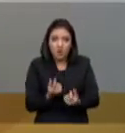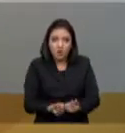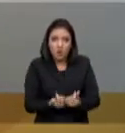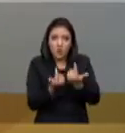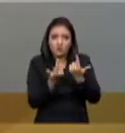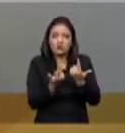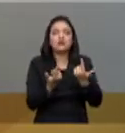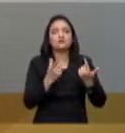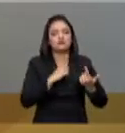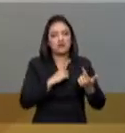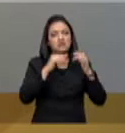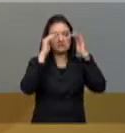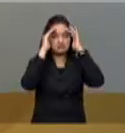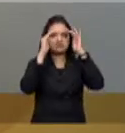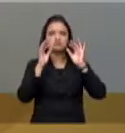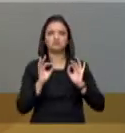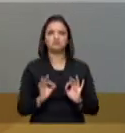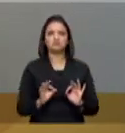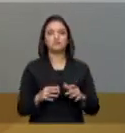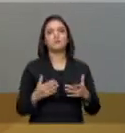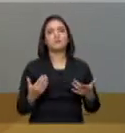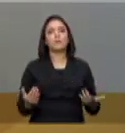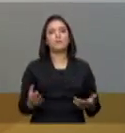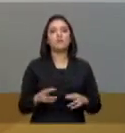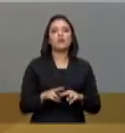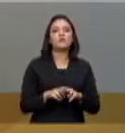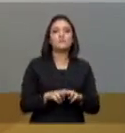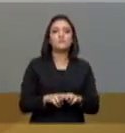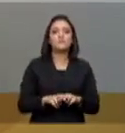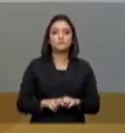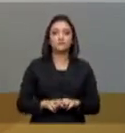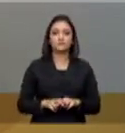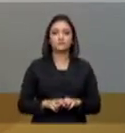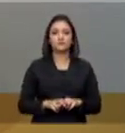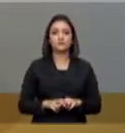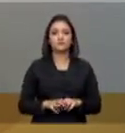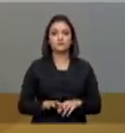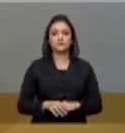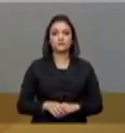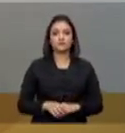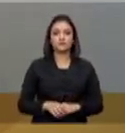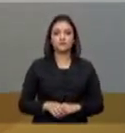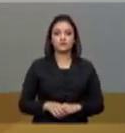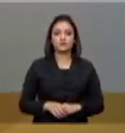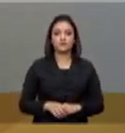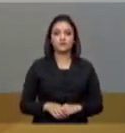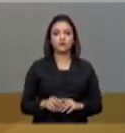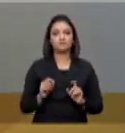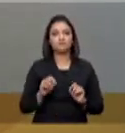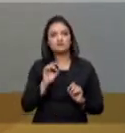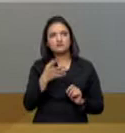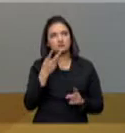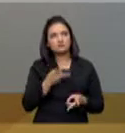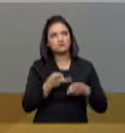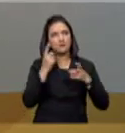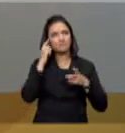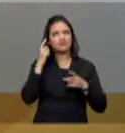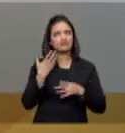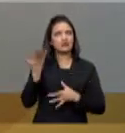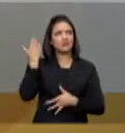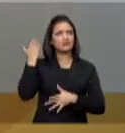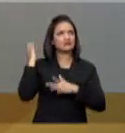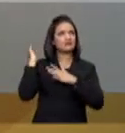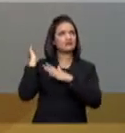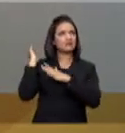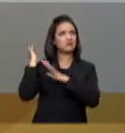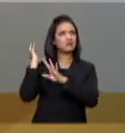honrado. Esta matéria, portanto, se for considerada por uma interpretação histórica, esta matéria foi posta